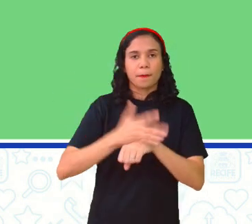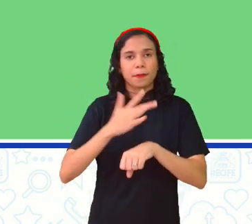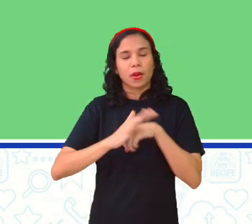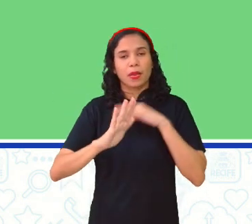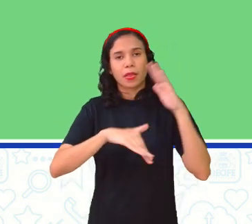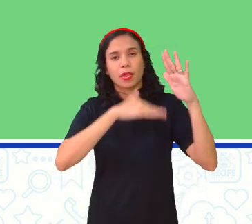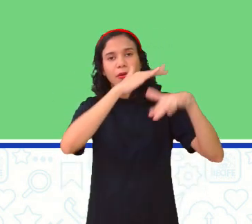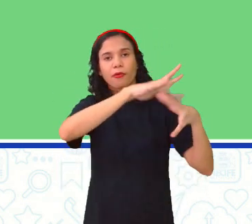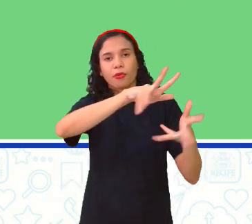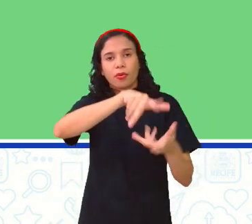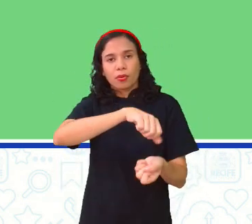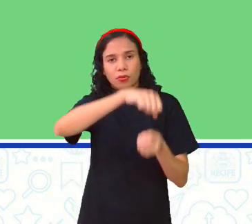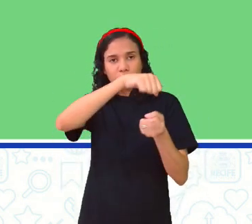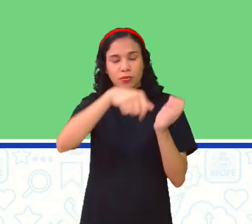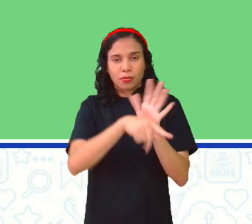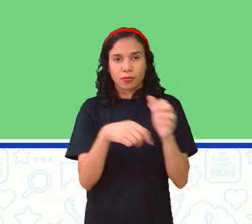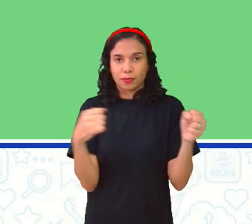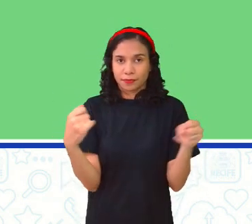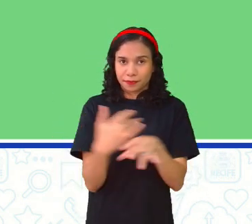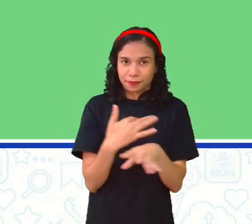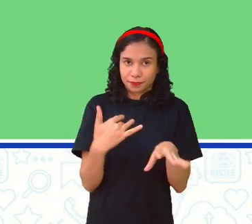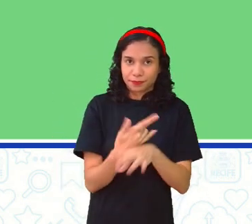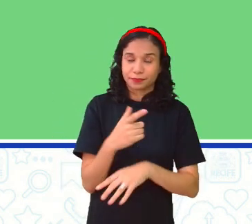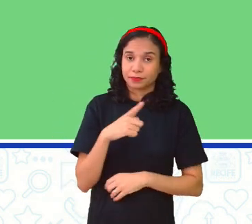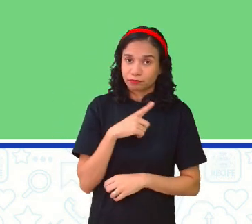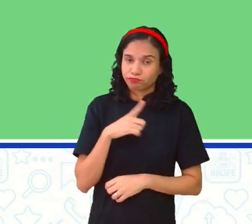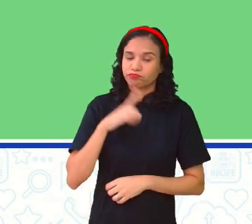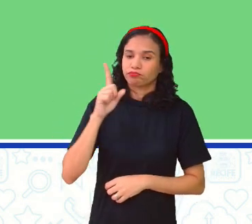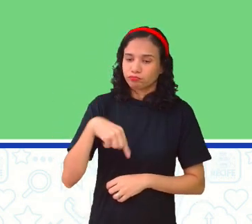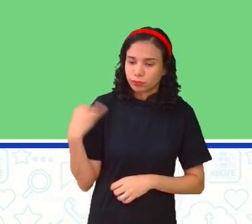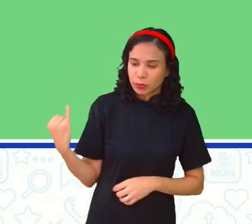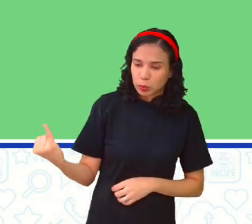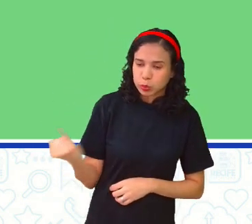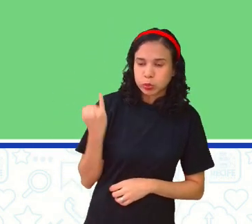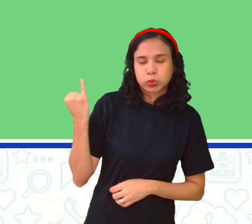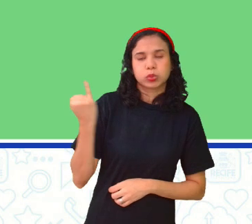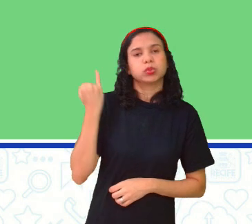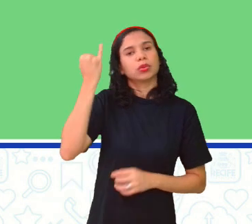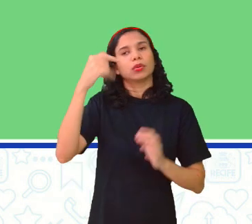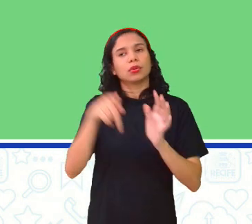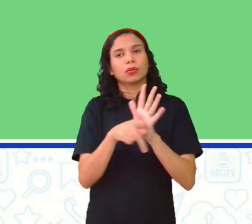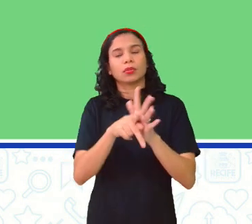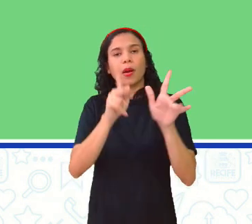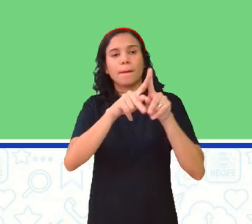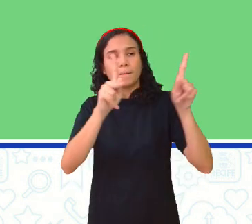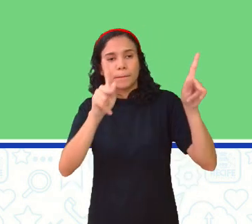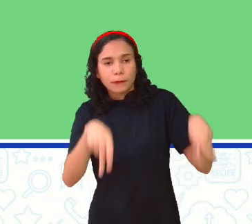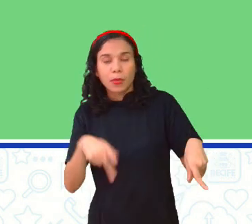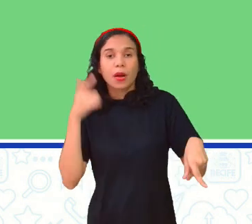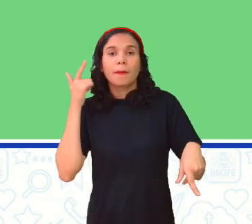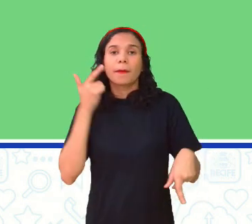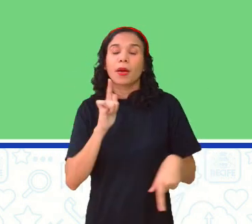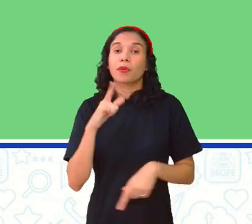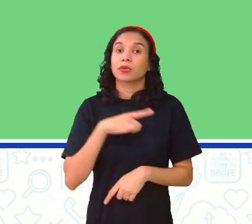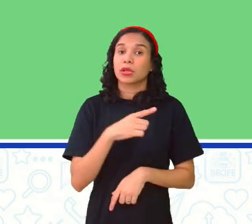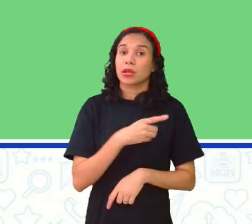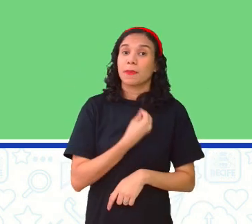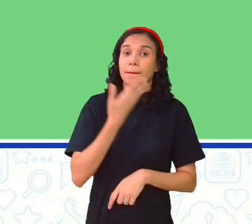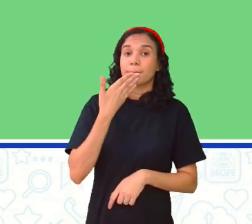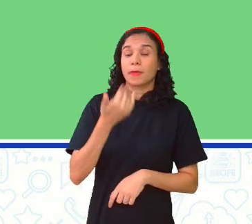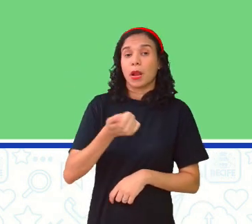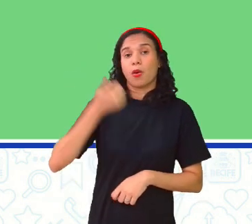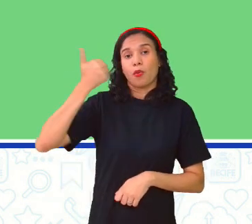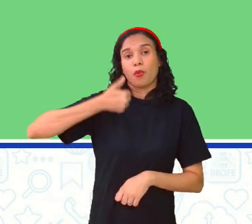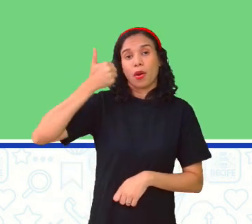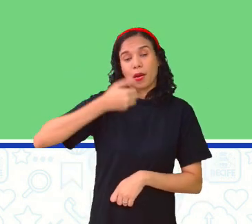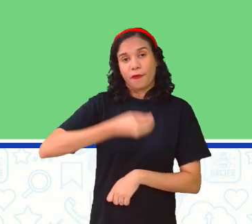desenvolvimento sustentável de uma cidade. Eles são essenciais em seu planejamento para o alcance da melhoria da